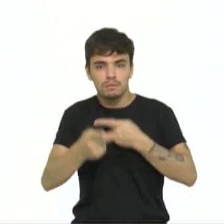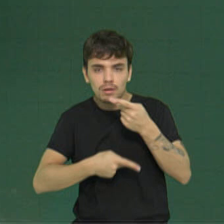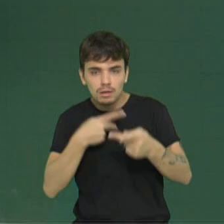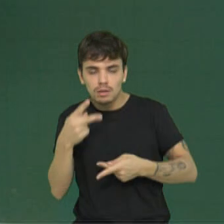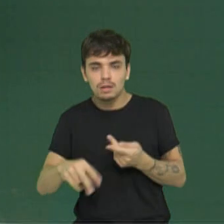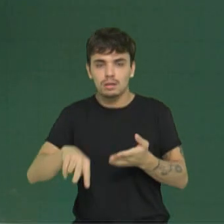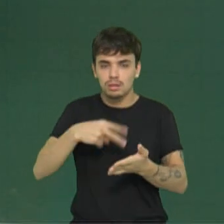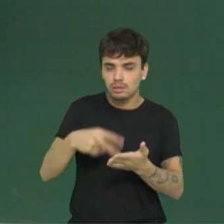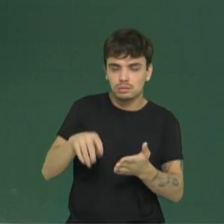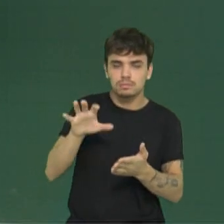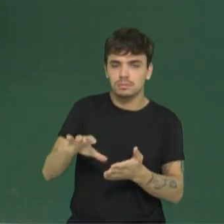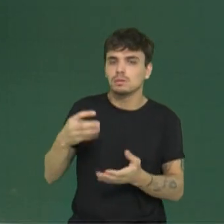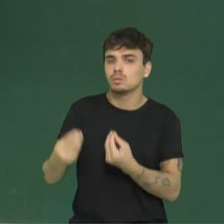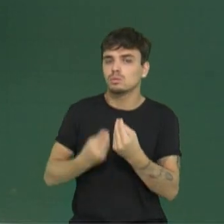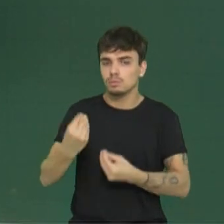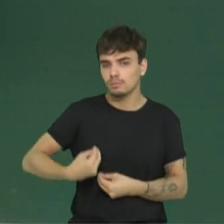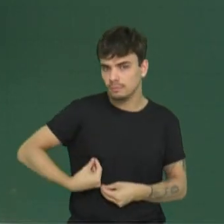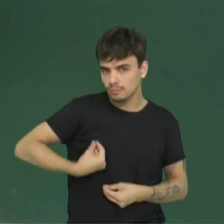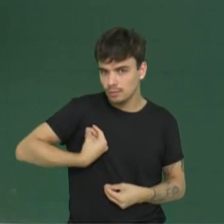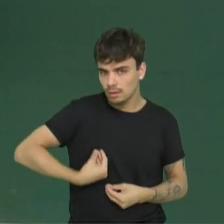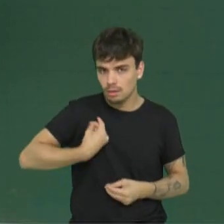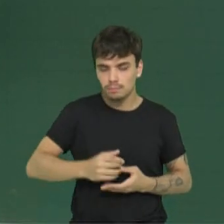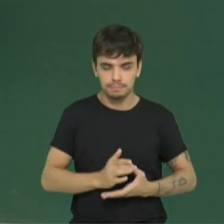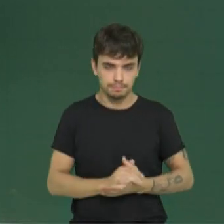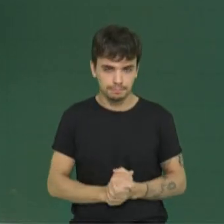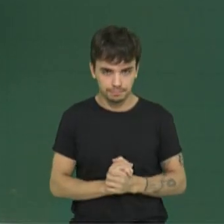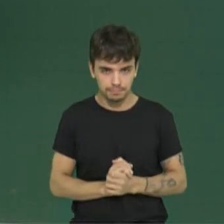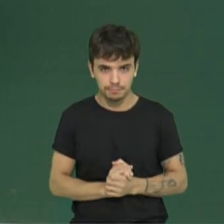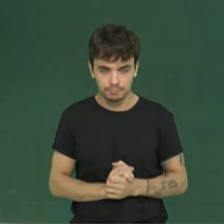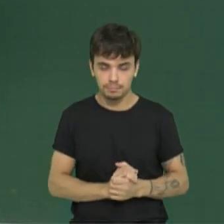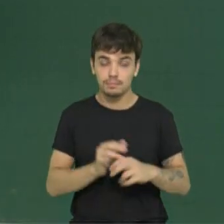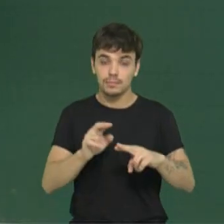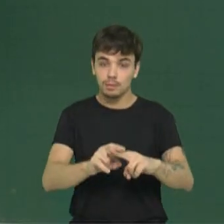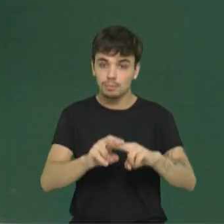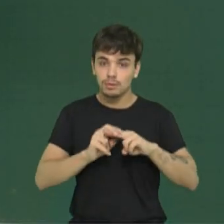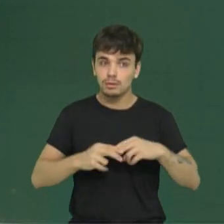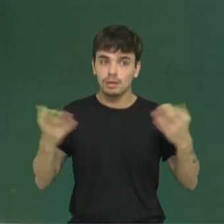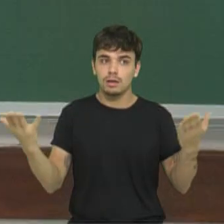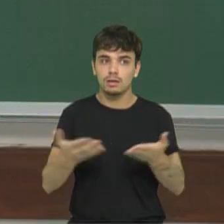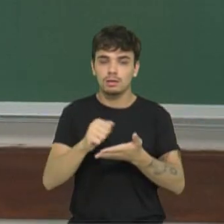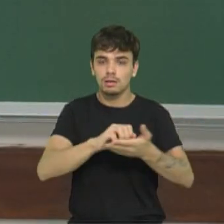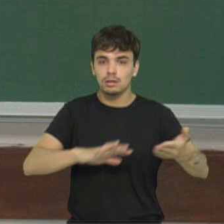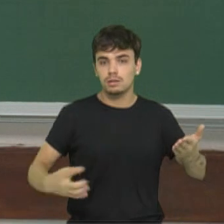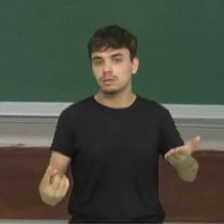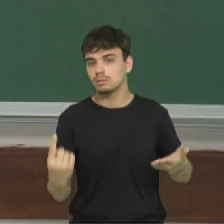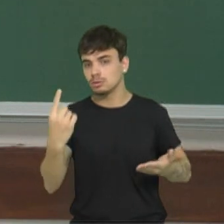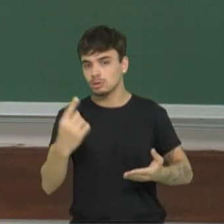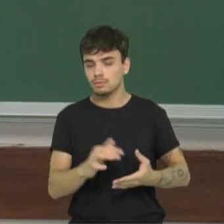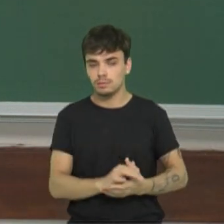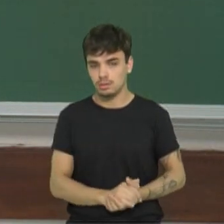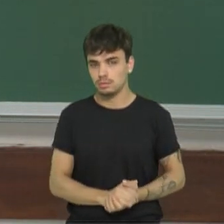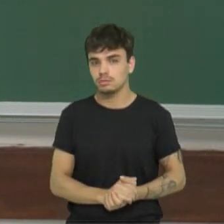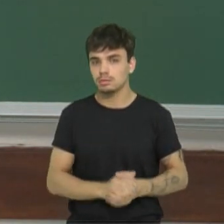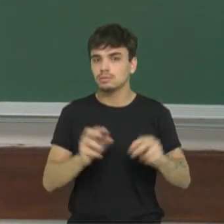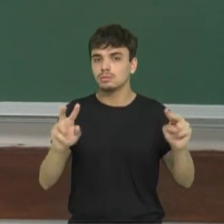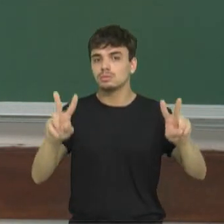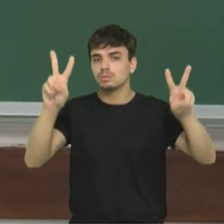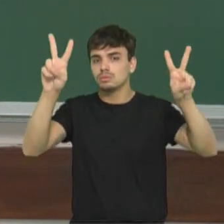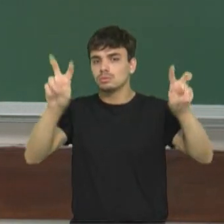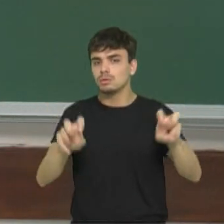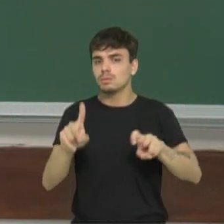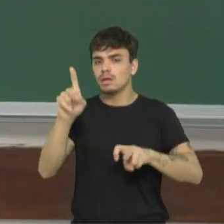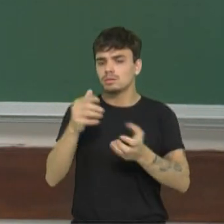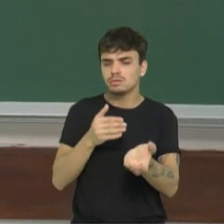forma deles viverem, tá? Então, vamos para o nosso primeiro exercício a respeito